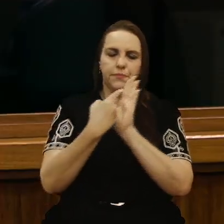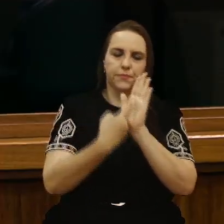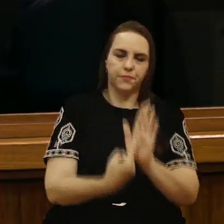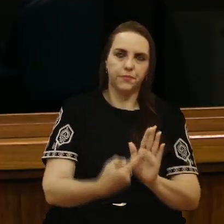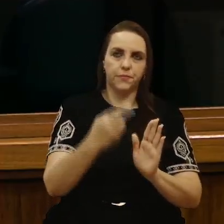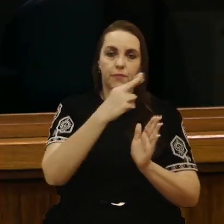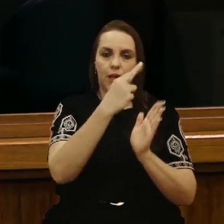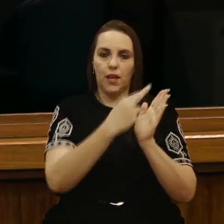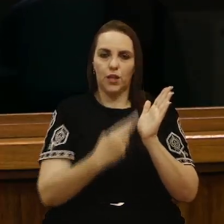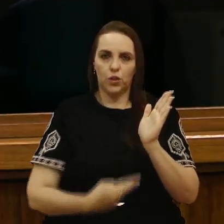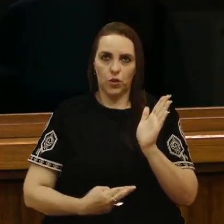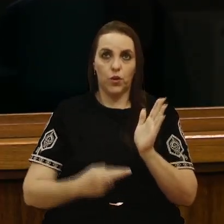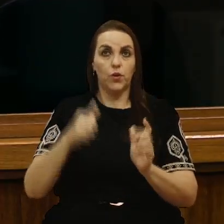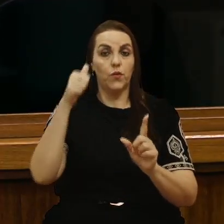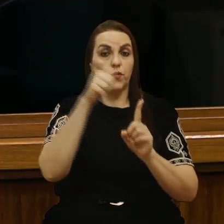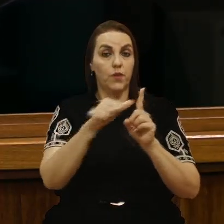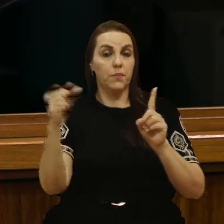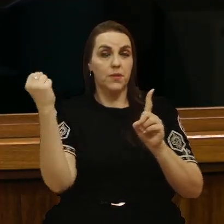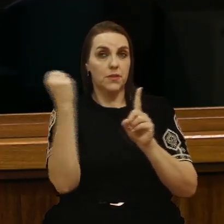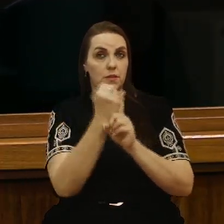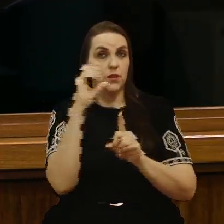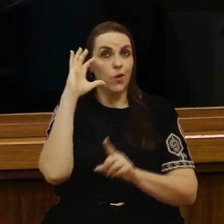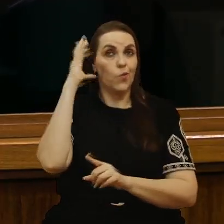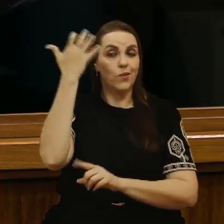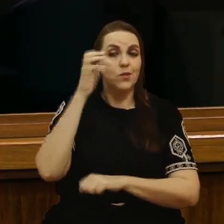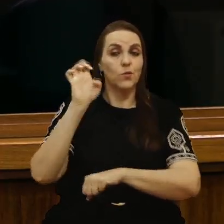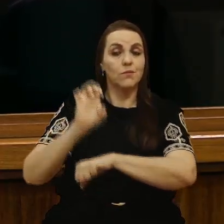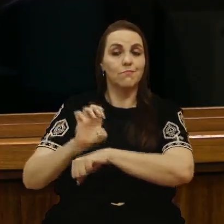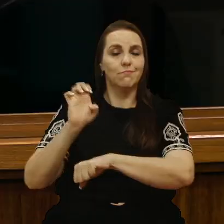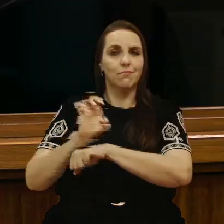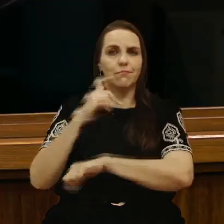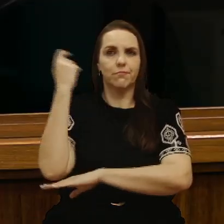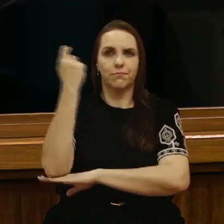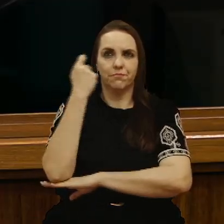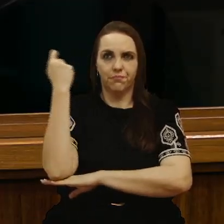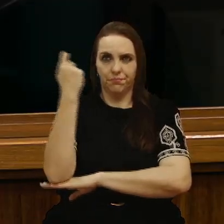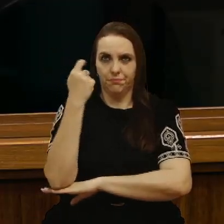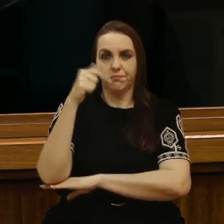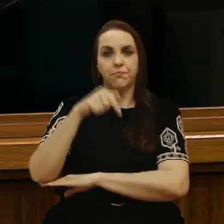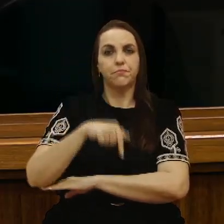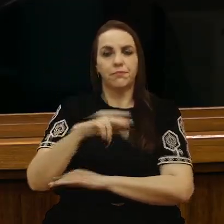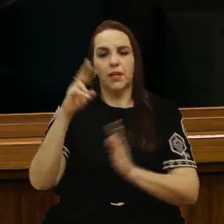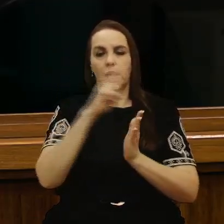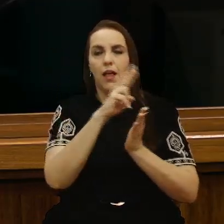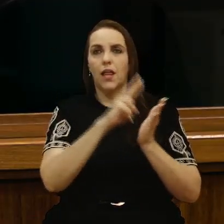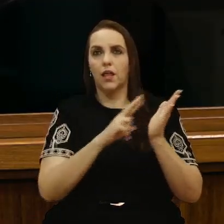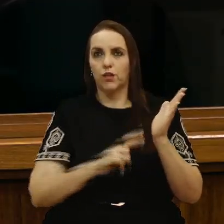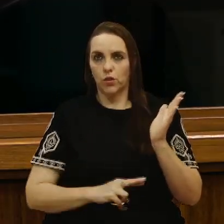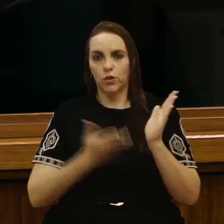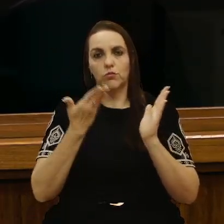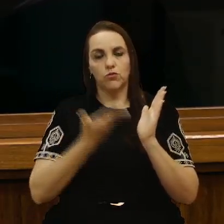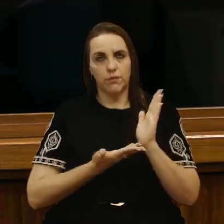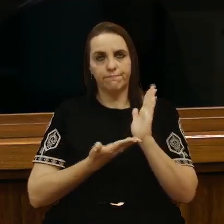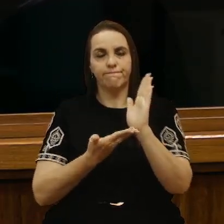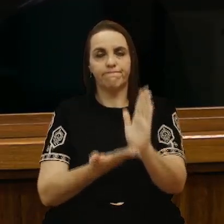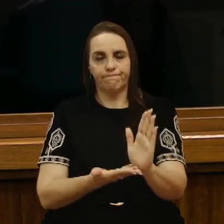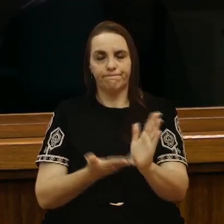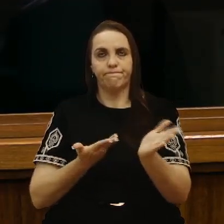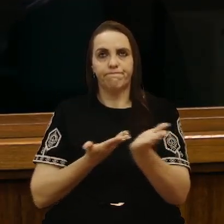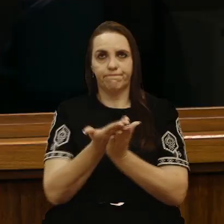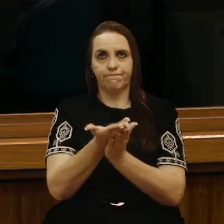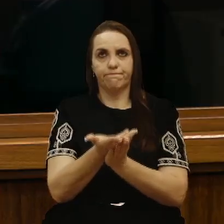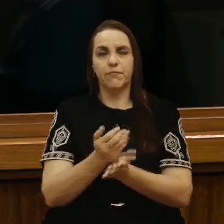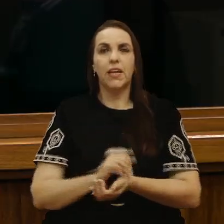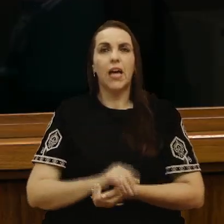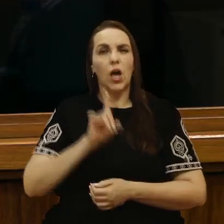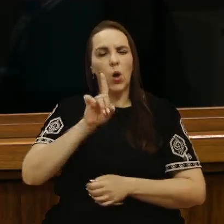sobre feminicídios ocorridos no estado do Rio Grande do Sul. Esse relatório agora foi lançado e foi um trabalho